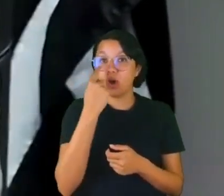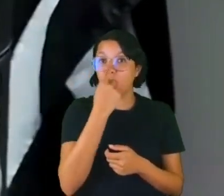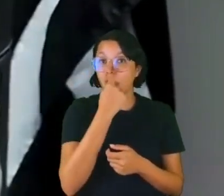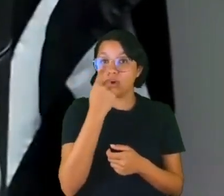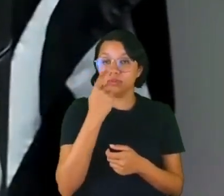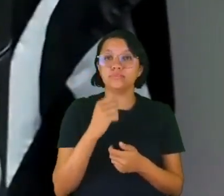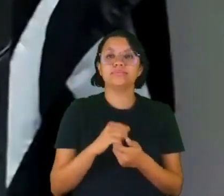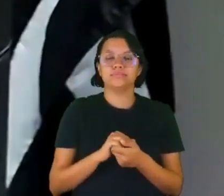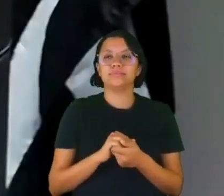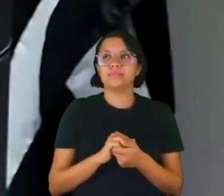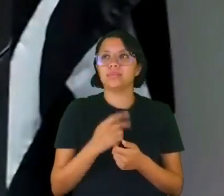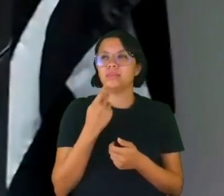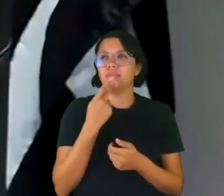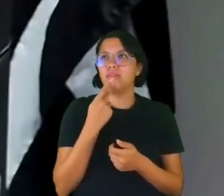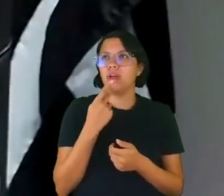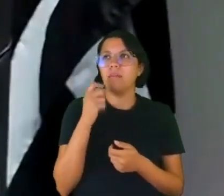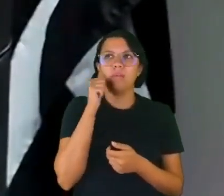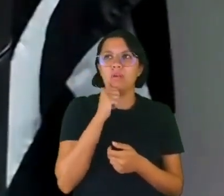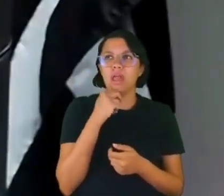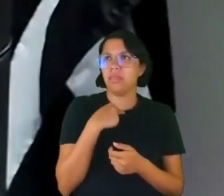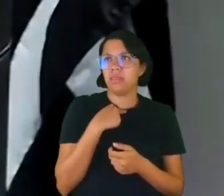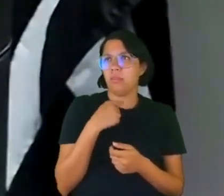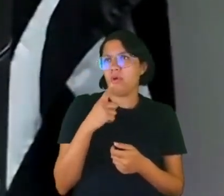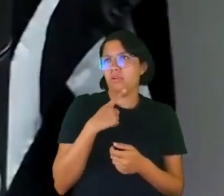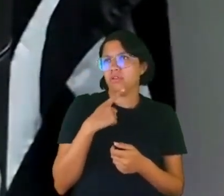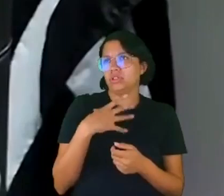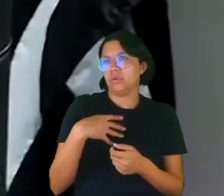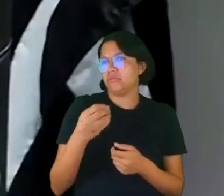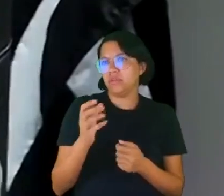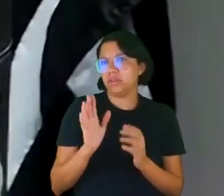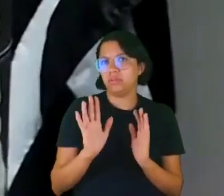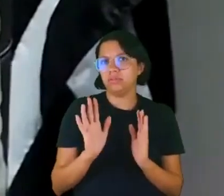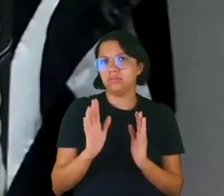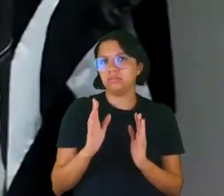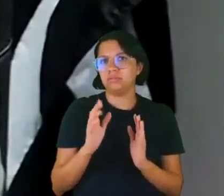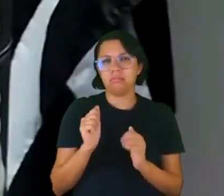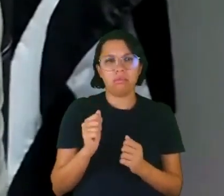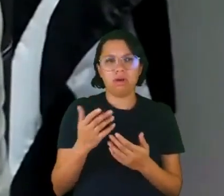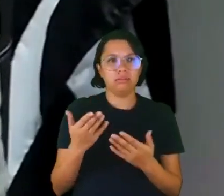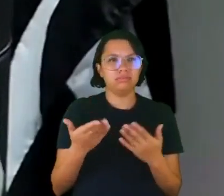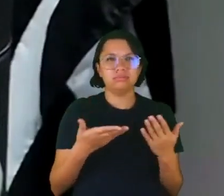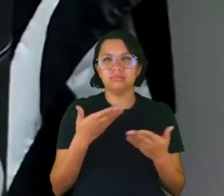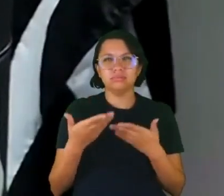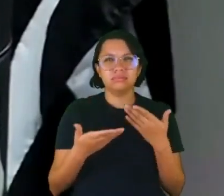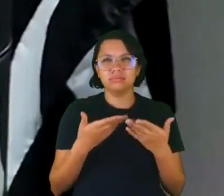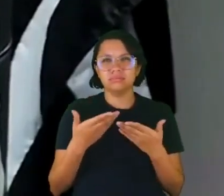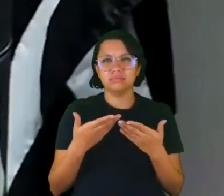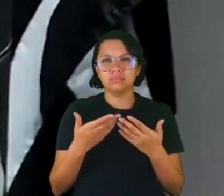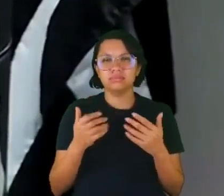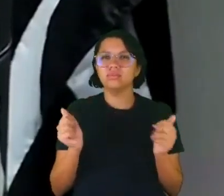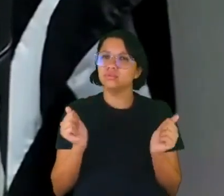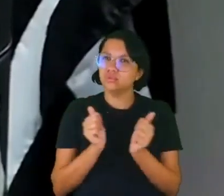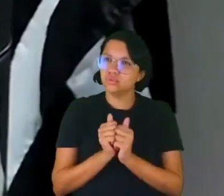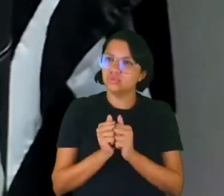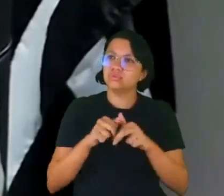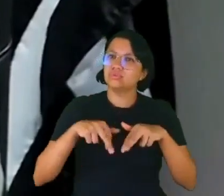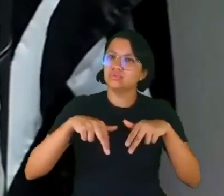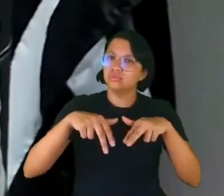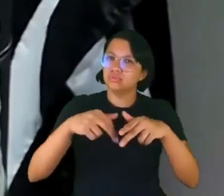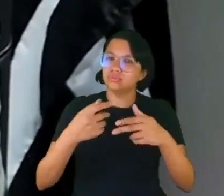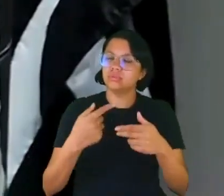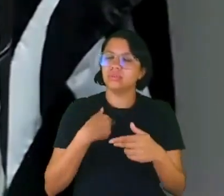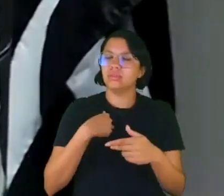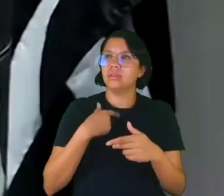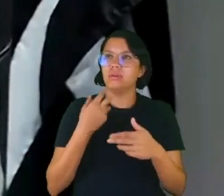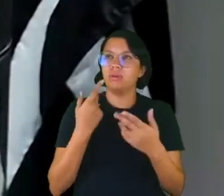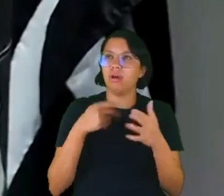que pode ter o filho e não vai ter? Vamos sair no Bloco dos Unidos, que eu estou também no mesmo